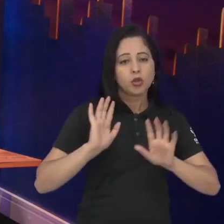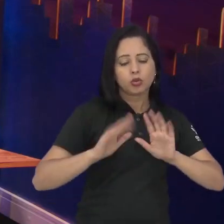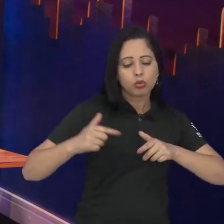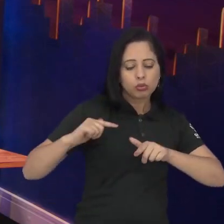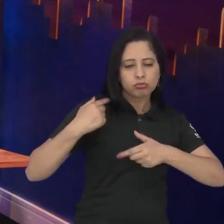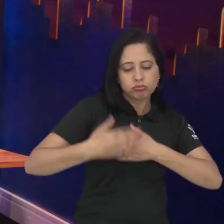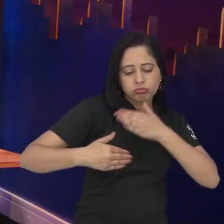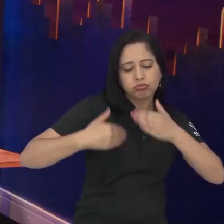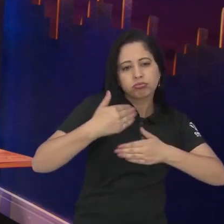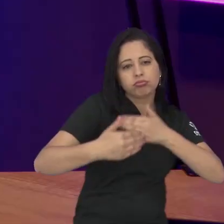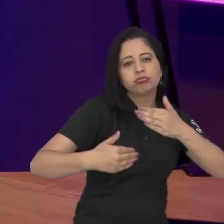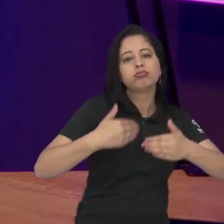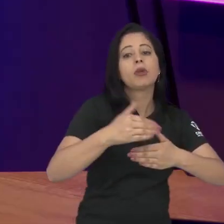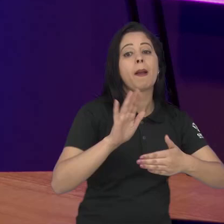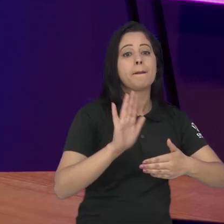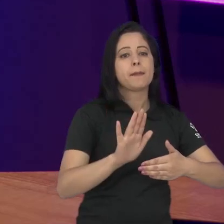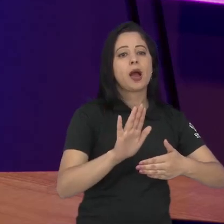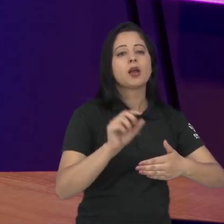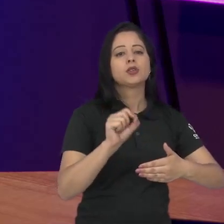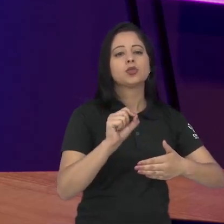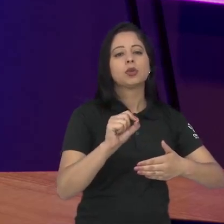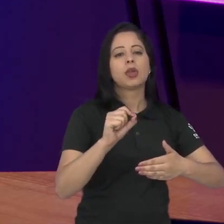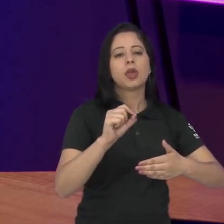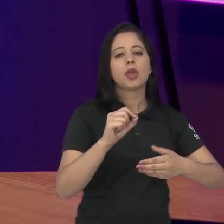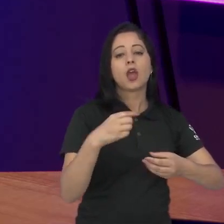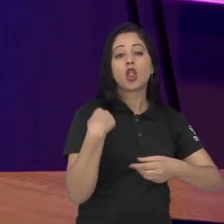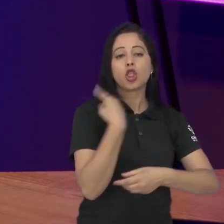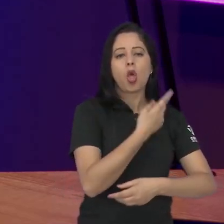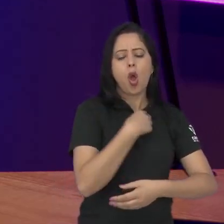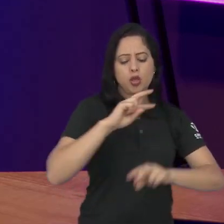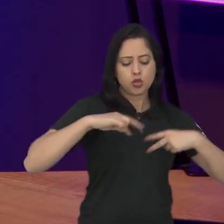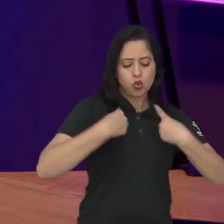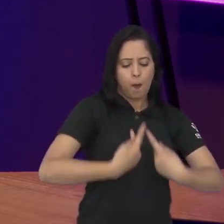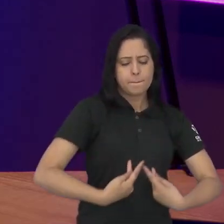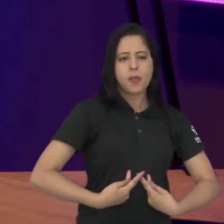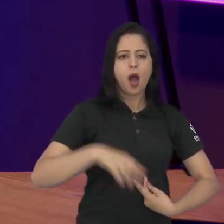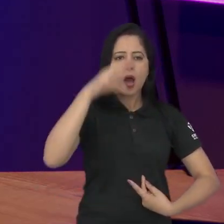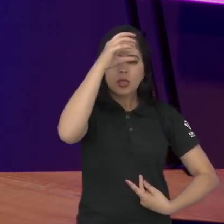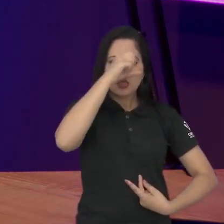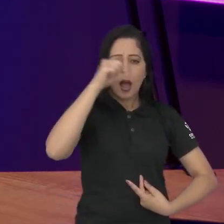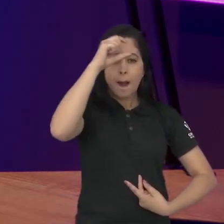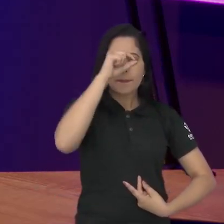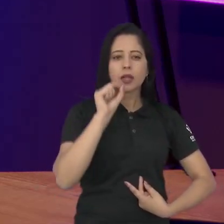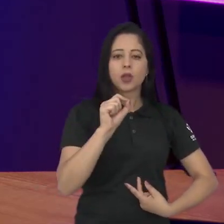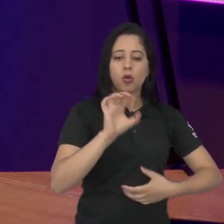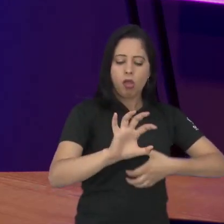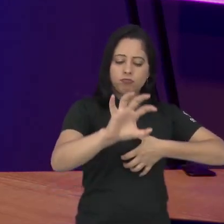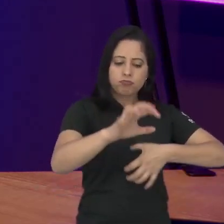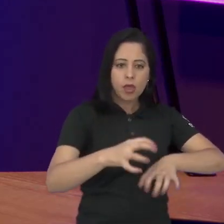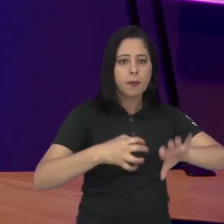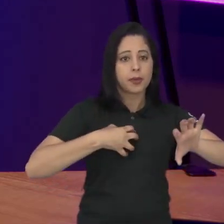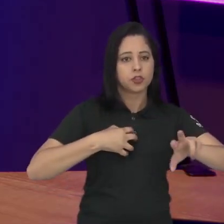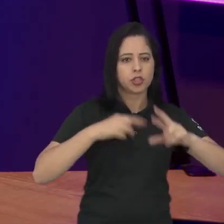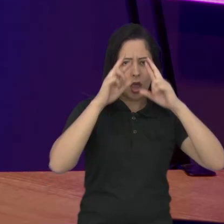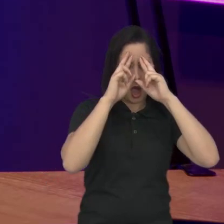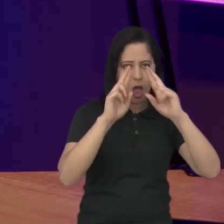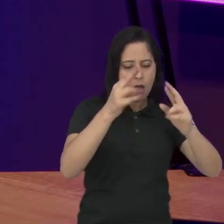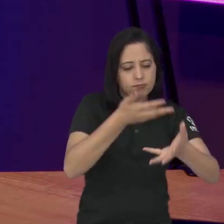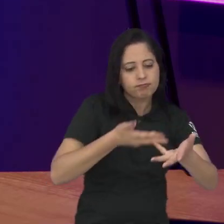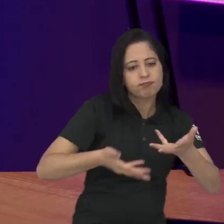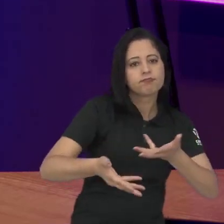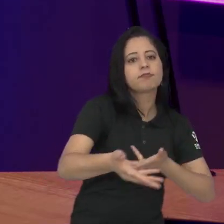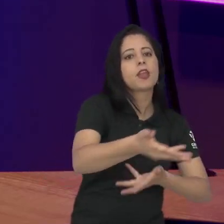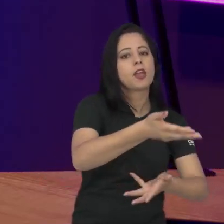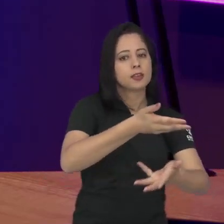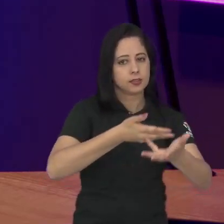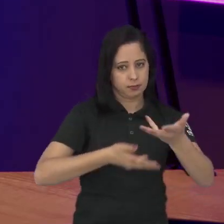essa trajetória, mas o que fica também é o que a gente aprende como humanidade, né? Realmente a empatia, o